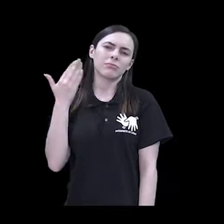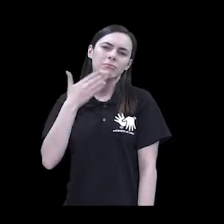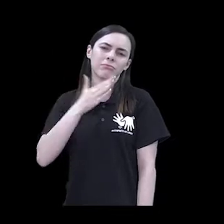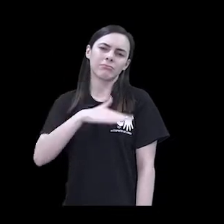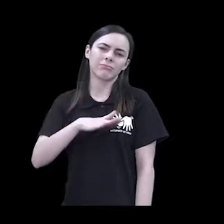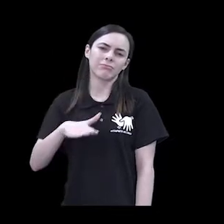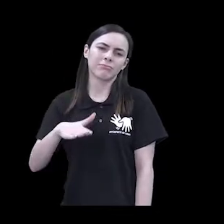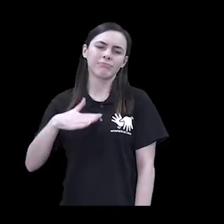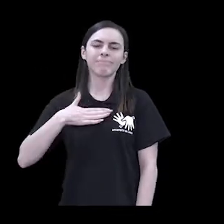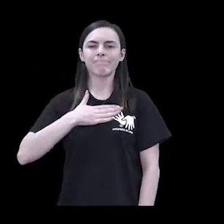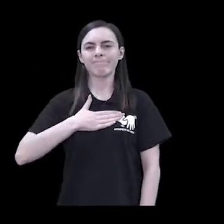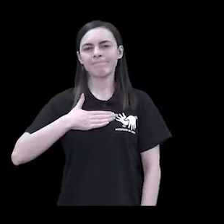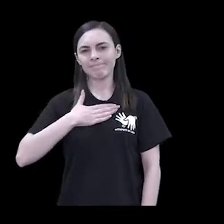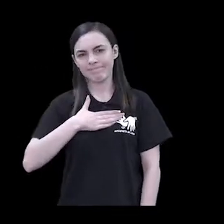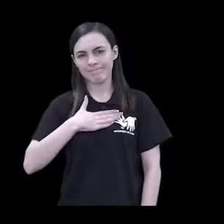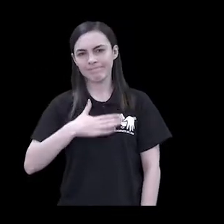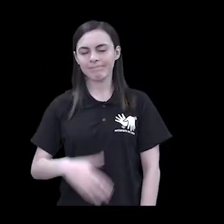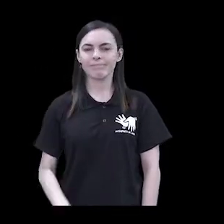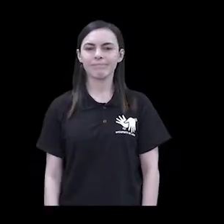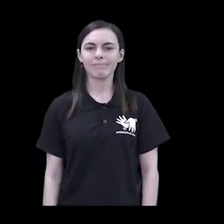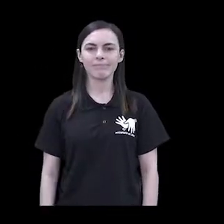criança. E